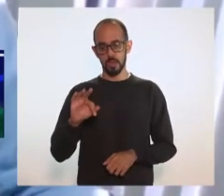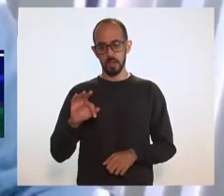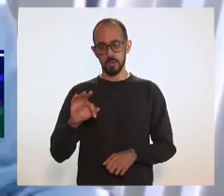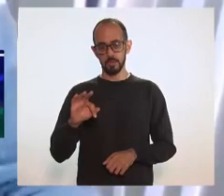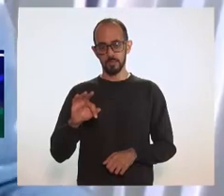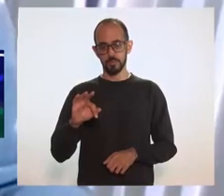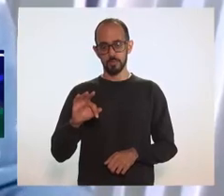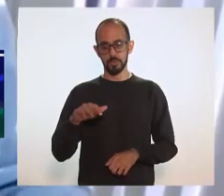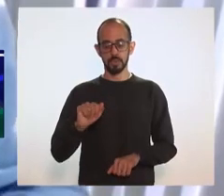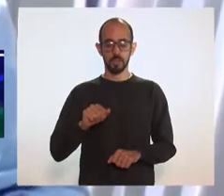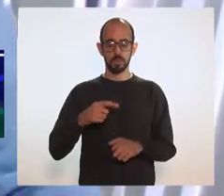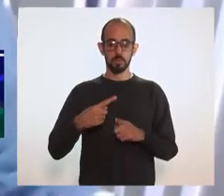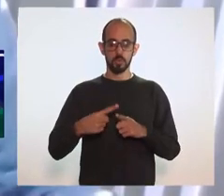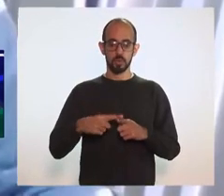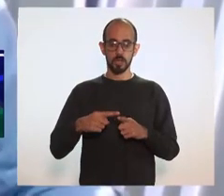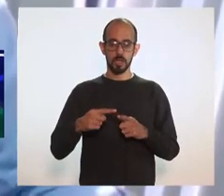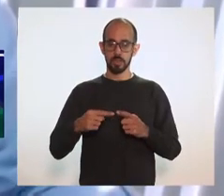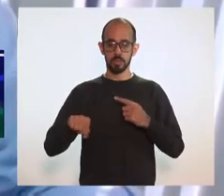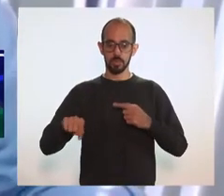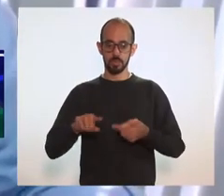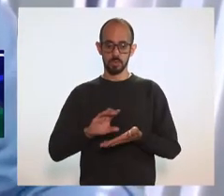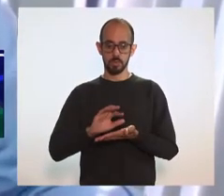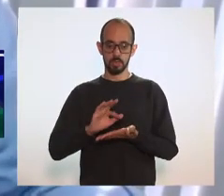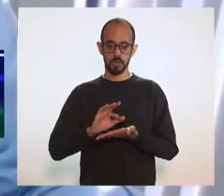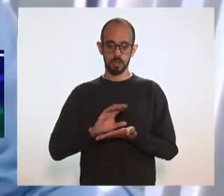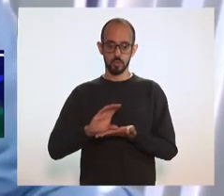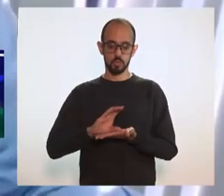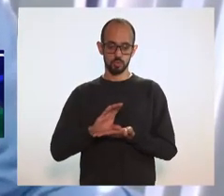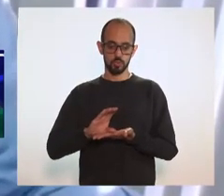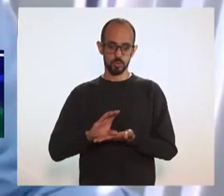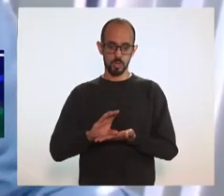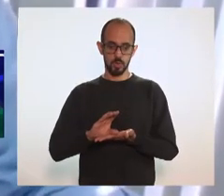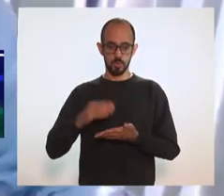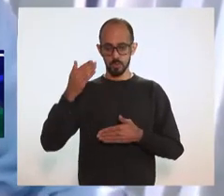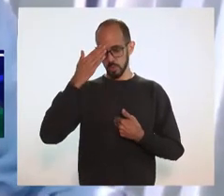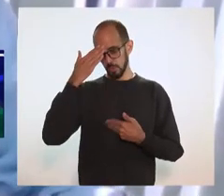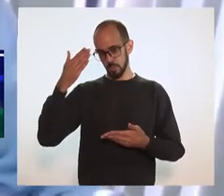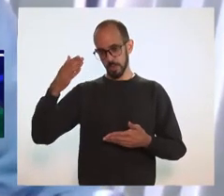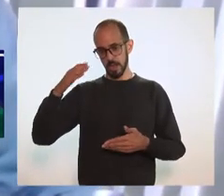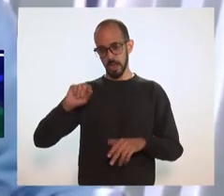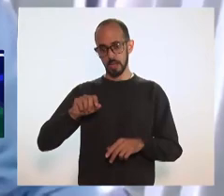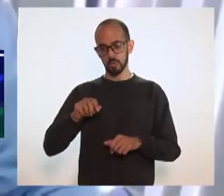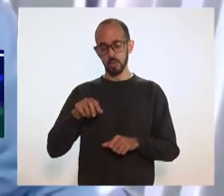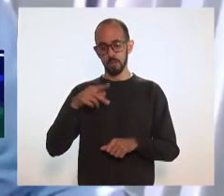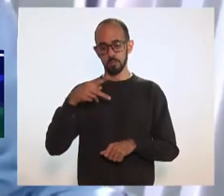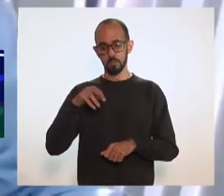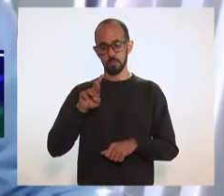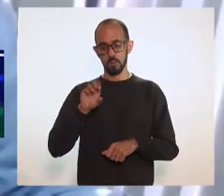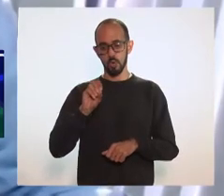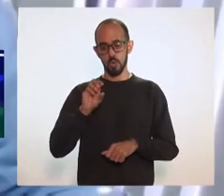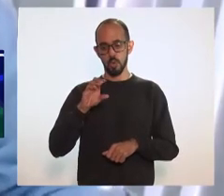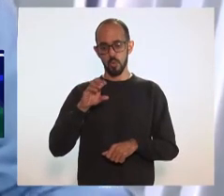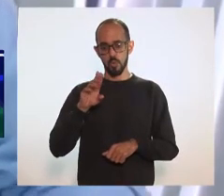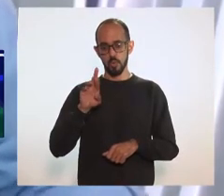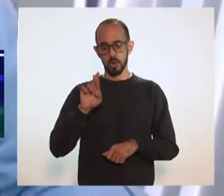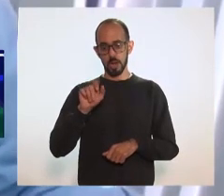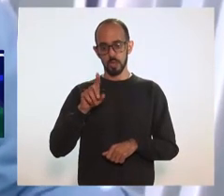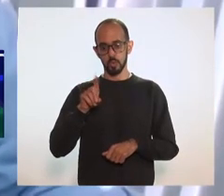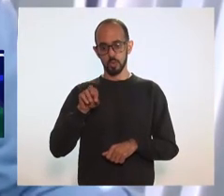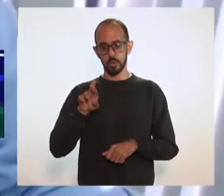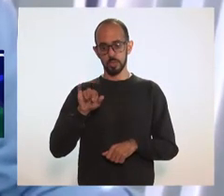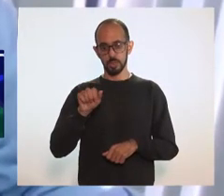se trata de matéria de constitucionalidade. Então, quero agradecer a presteza da LERJ, da Procuradoria-Geral da LERJ, já que o